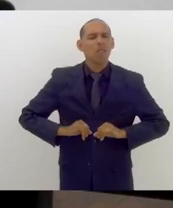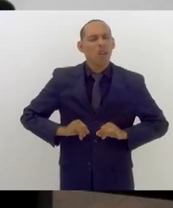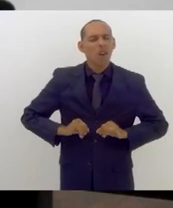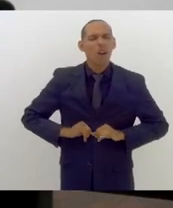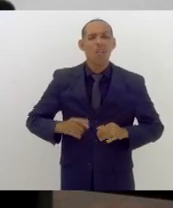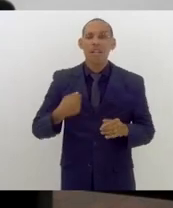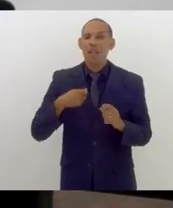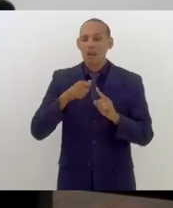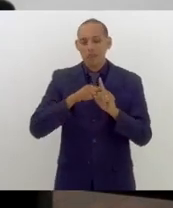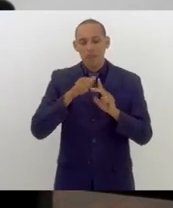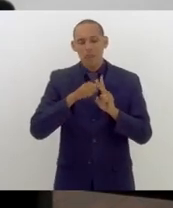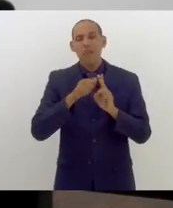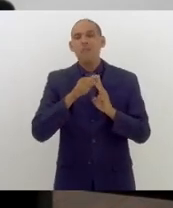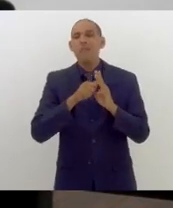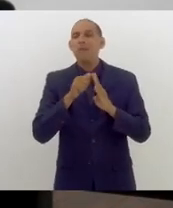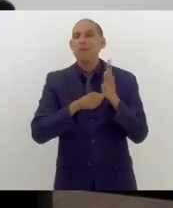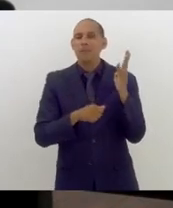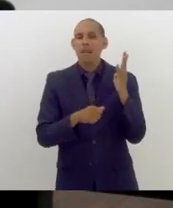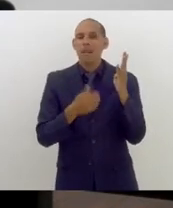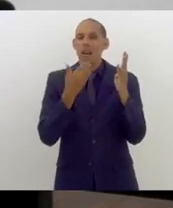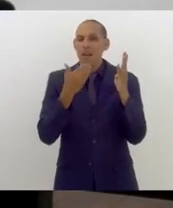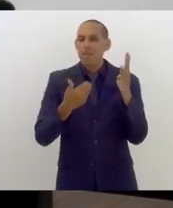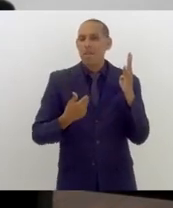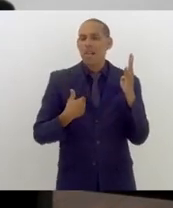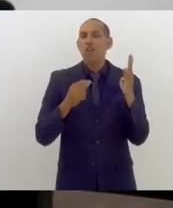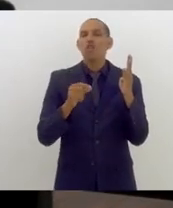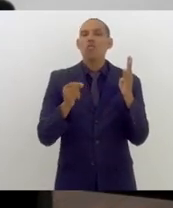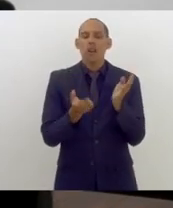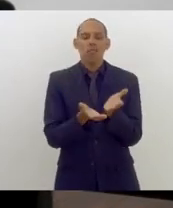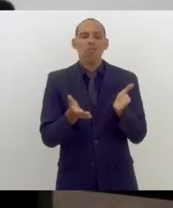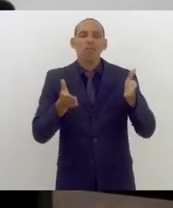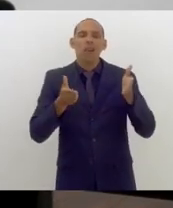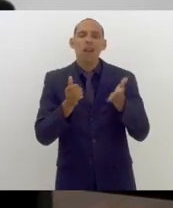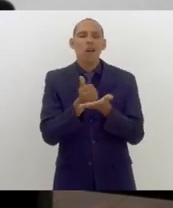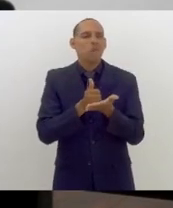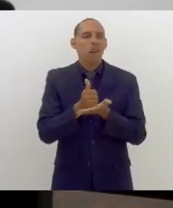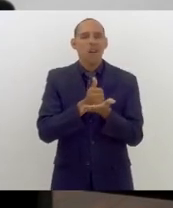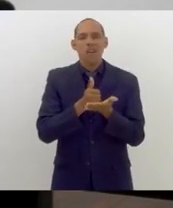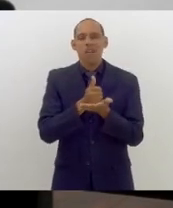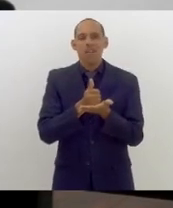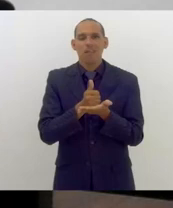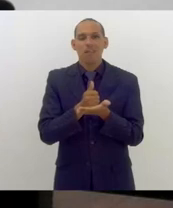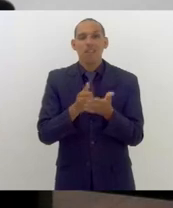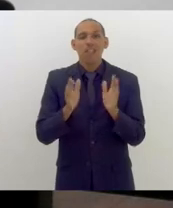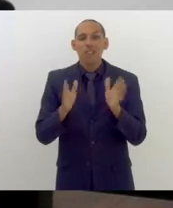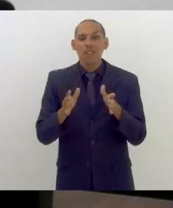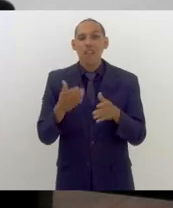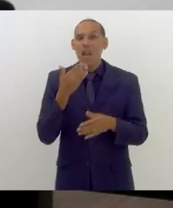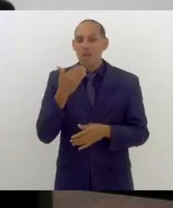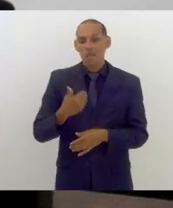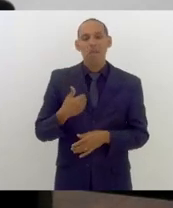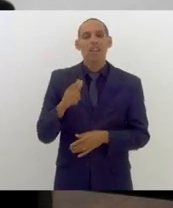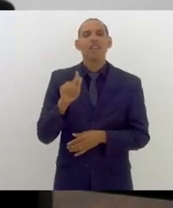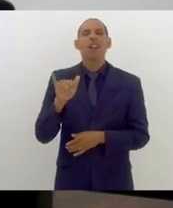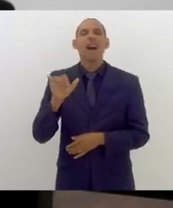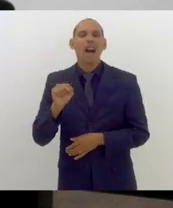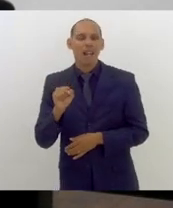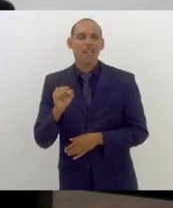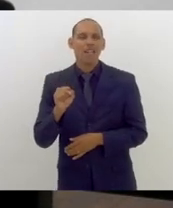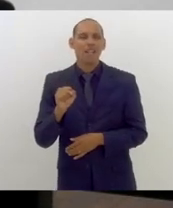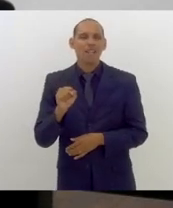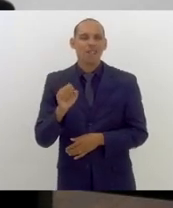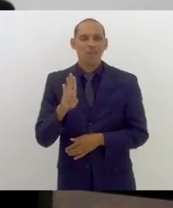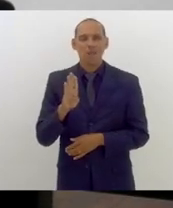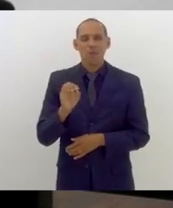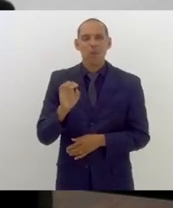para quatro meses tão me pedindo cesta básica da minha colônia quer dizer então bujão de gás já foram me pediu Então